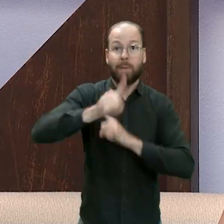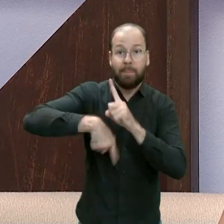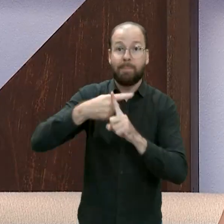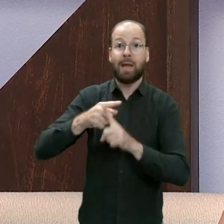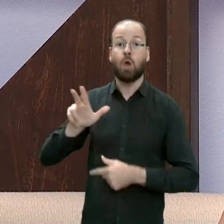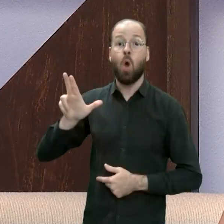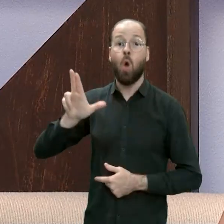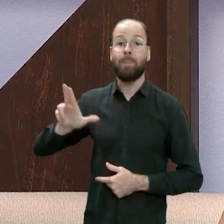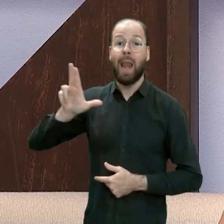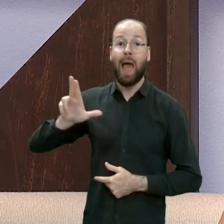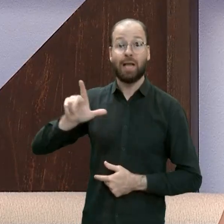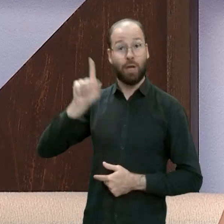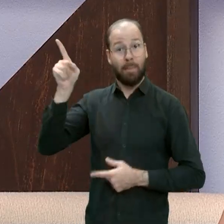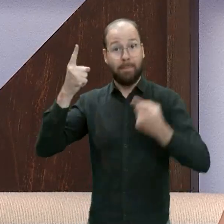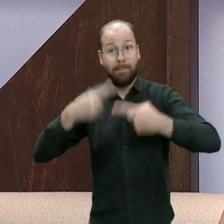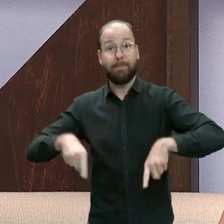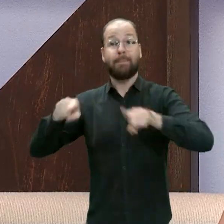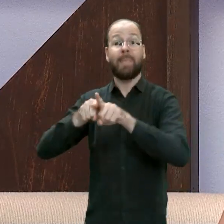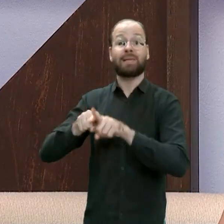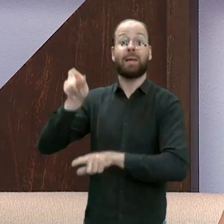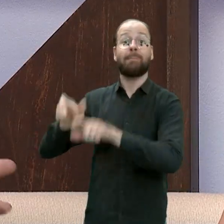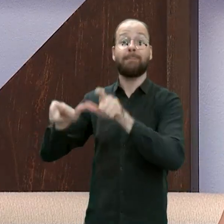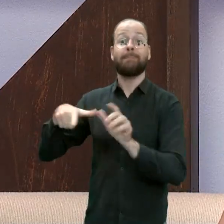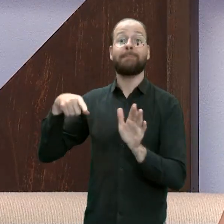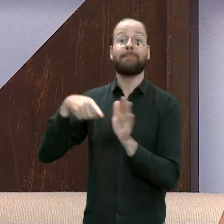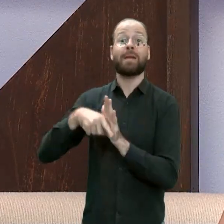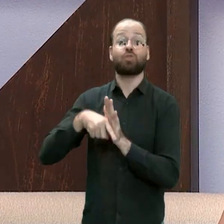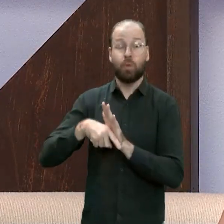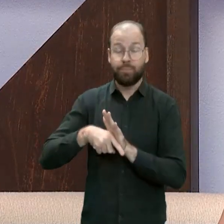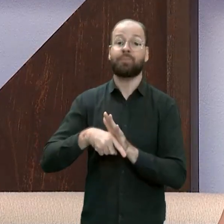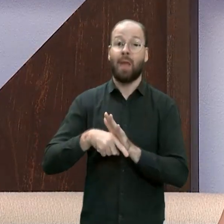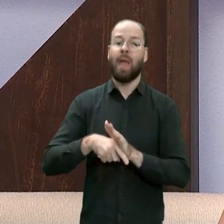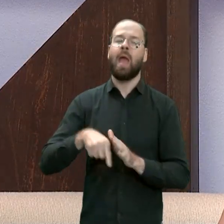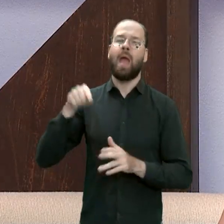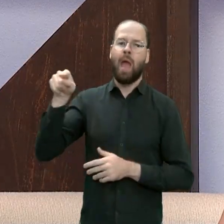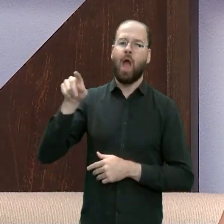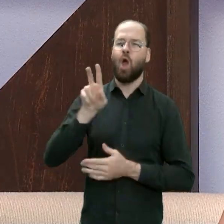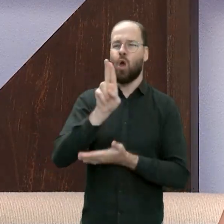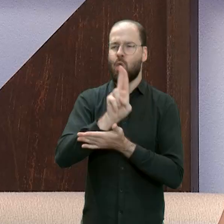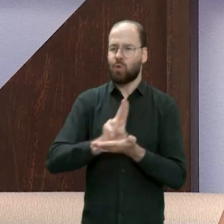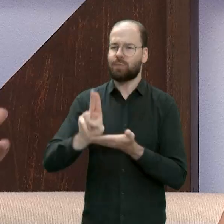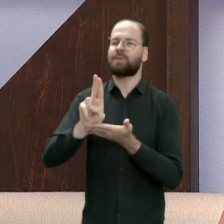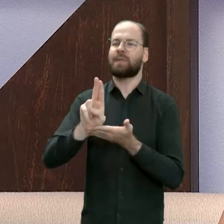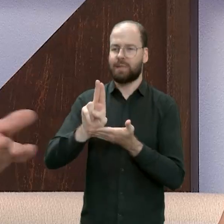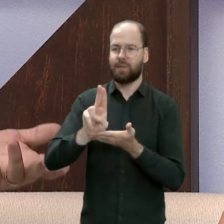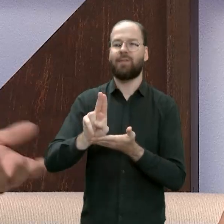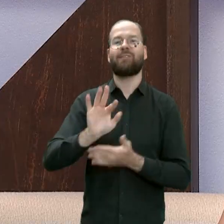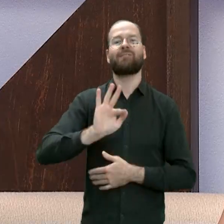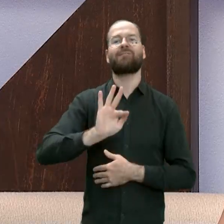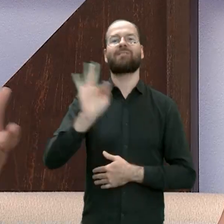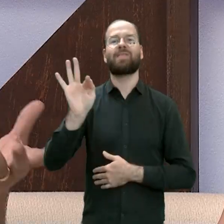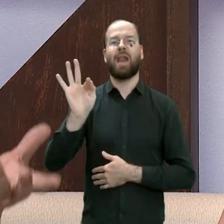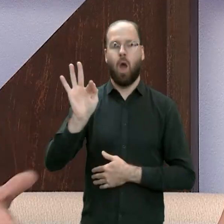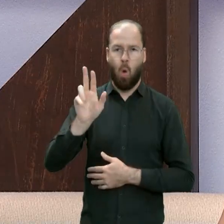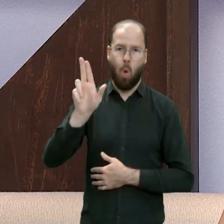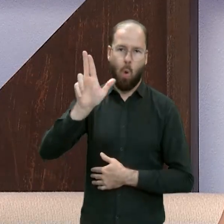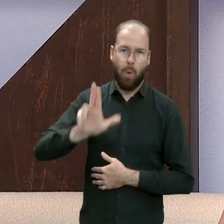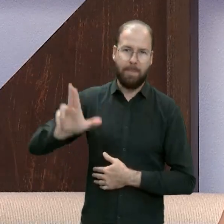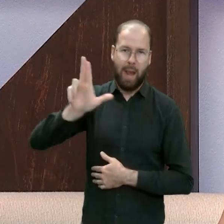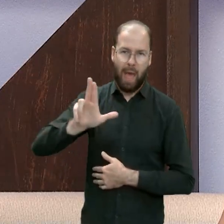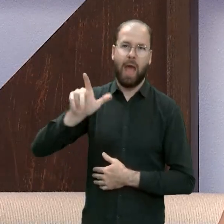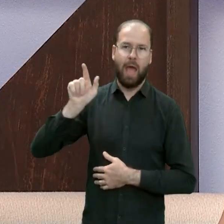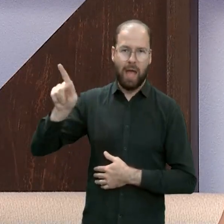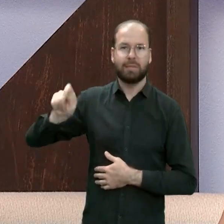parceria com pesquisadores da Universidade Federal de Uberlândia, e nós conseguimos monitorar a quantidade, né, em termos de